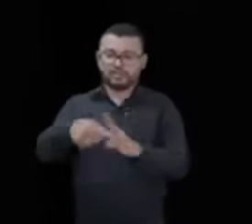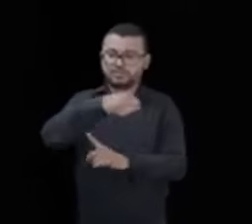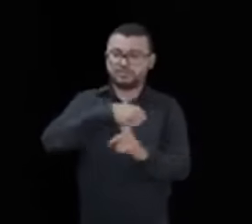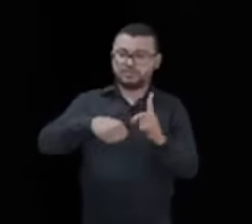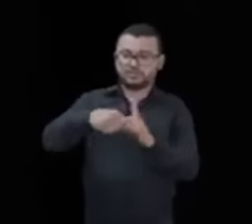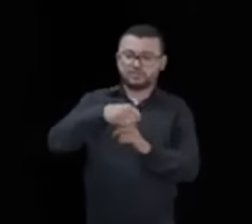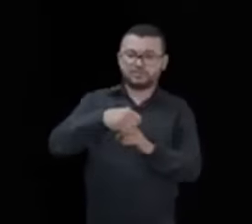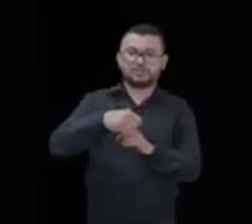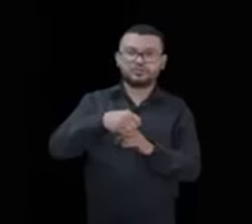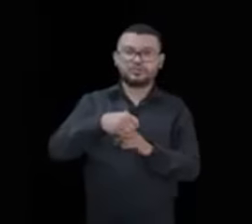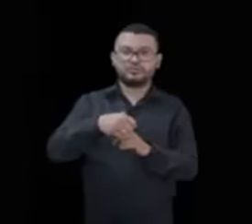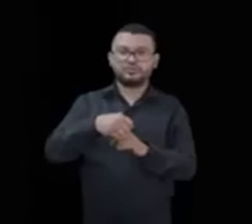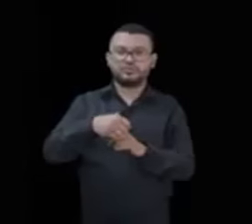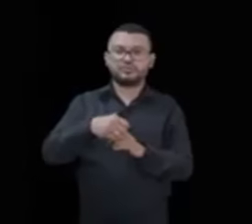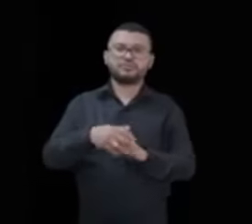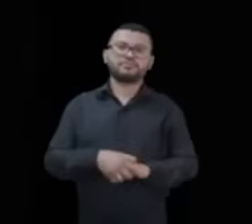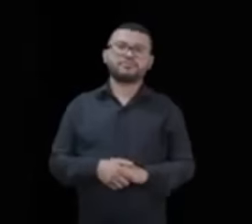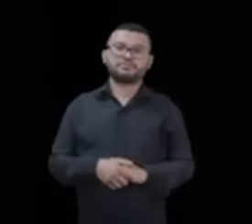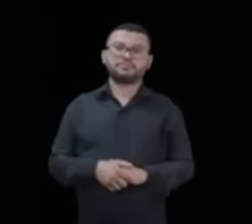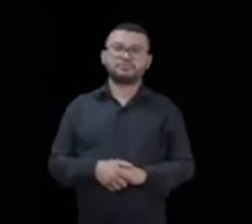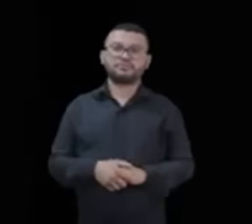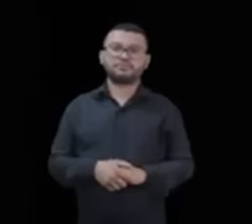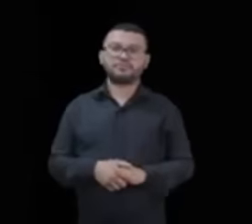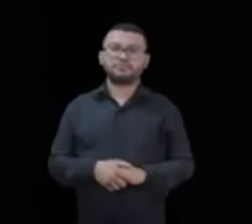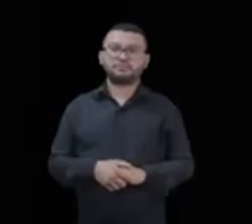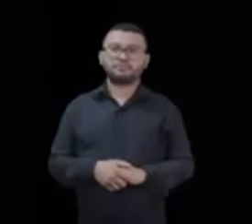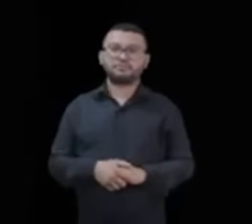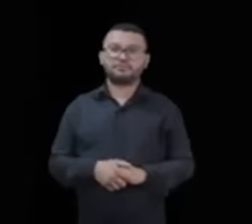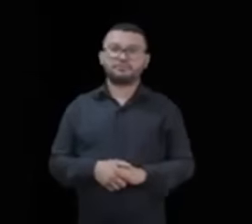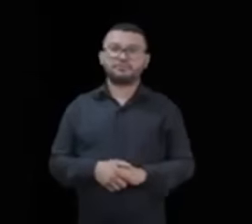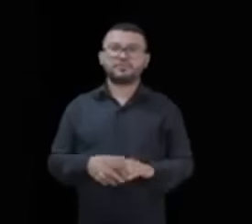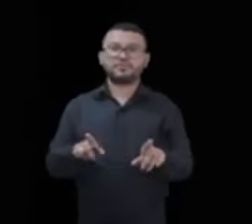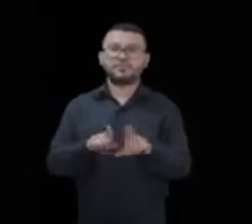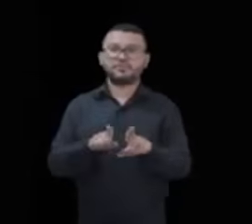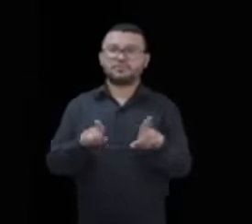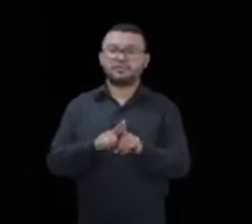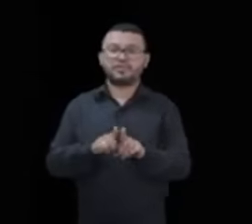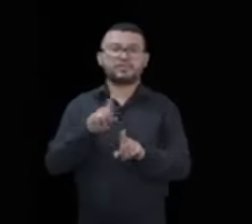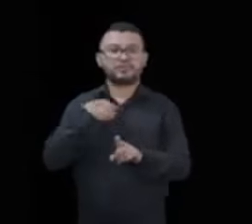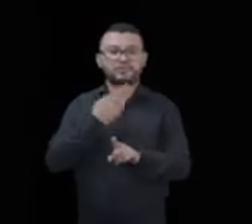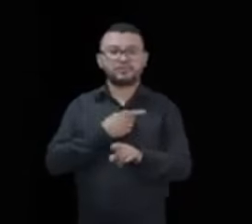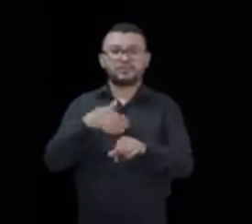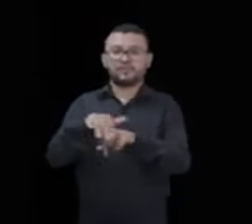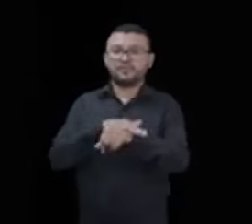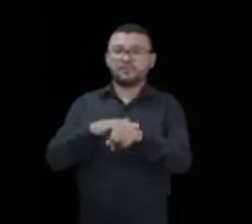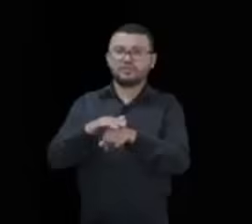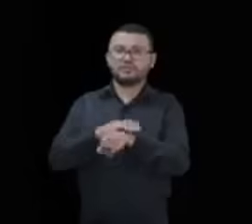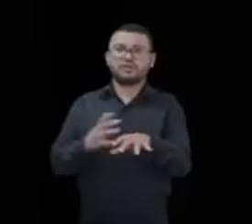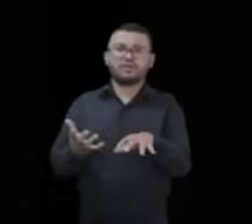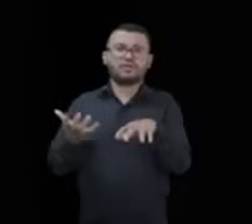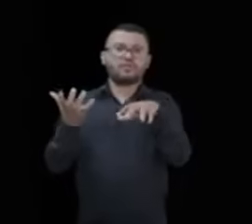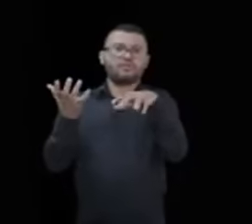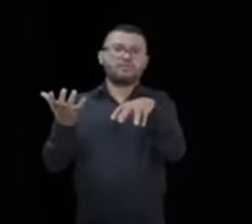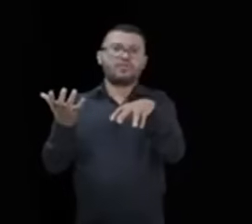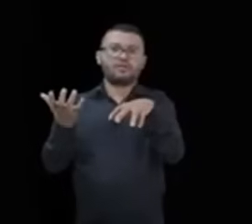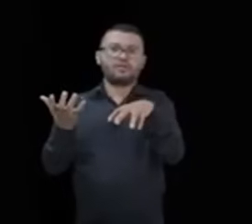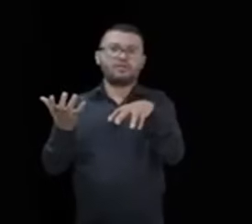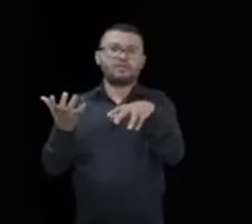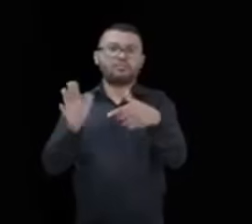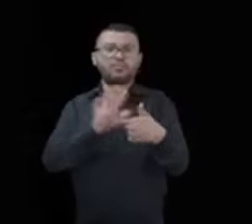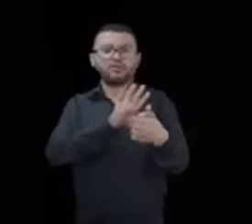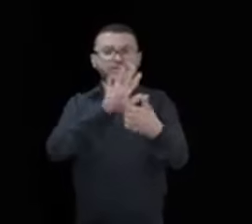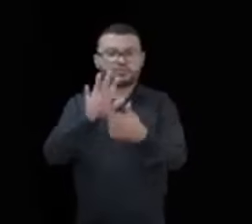que nós não tenhamos que ter uma agenda para dialogar com o Congresso Nacional e fazer disputa de